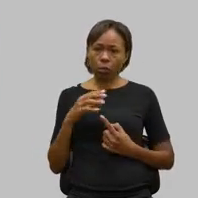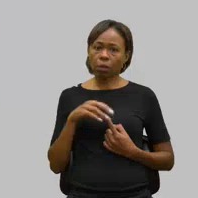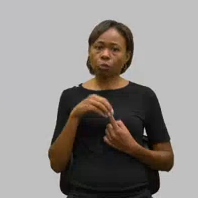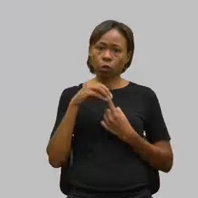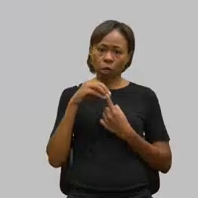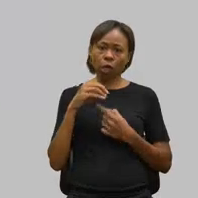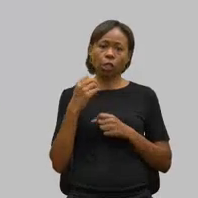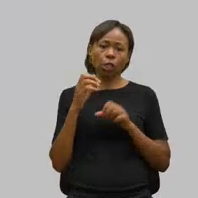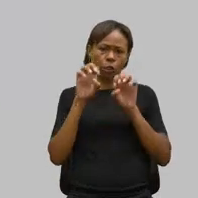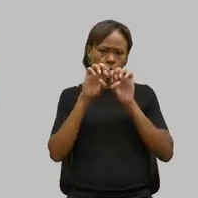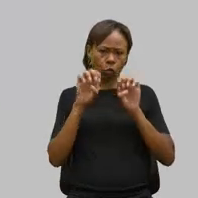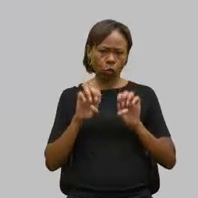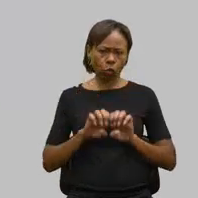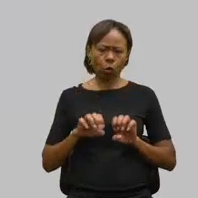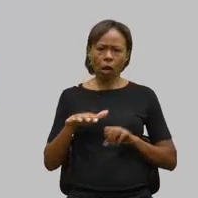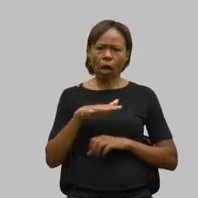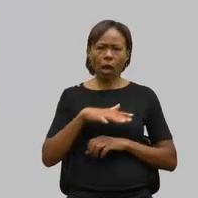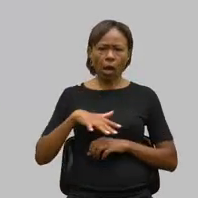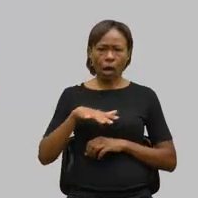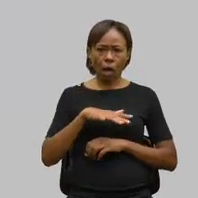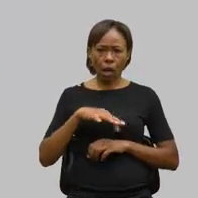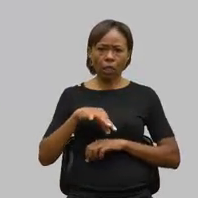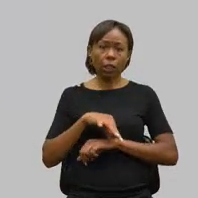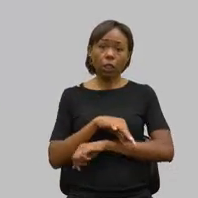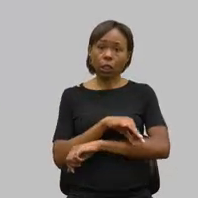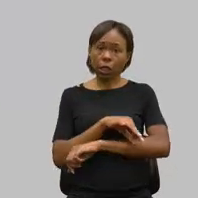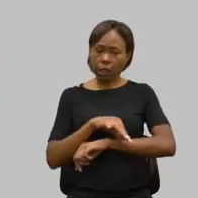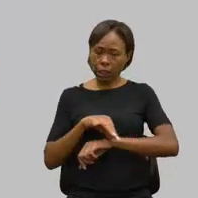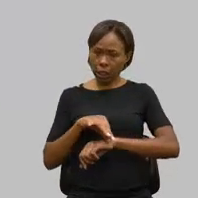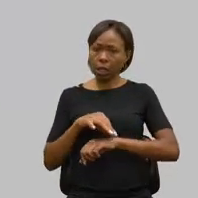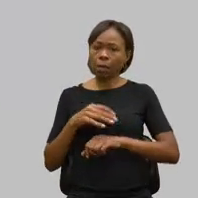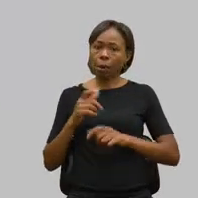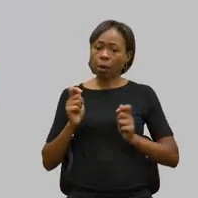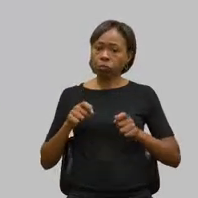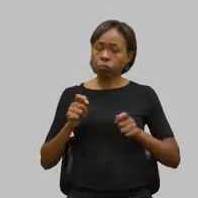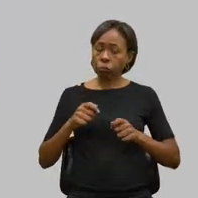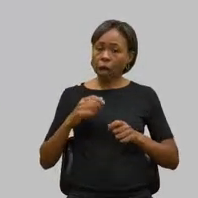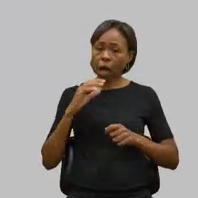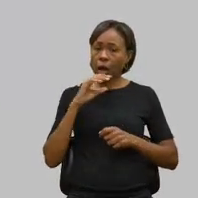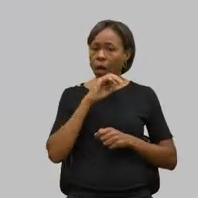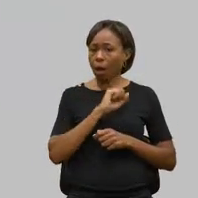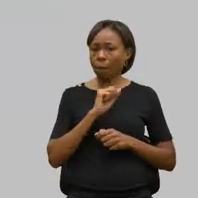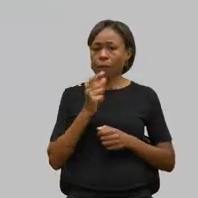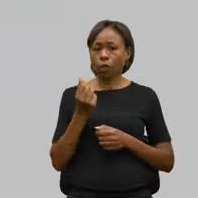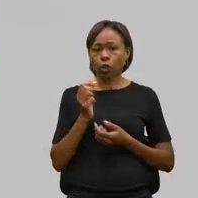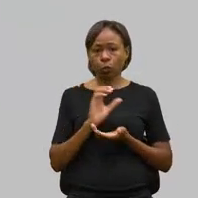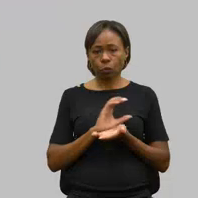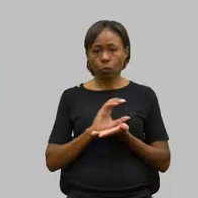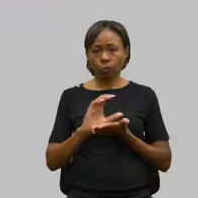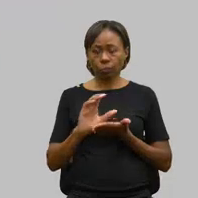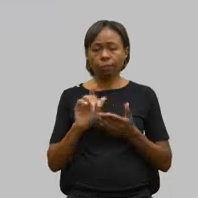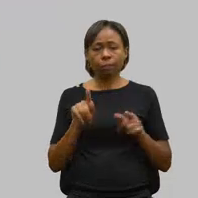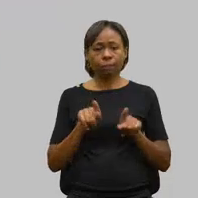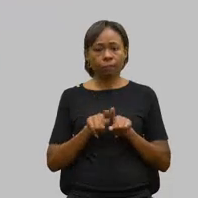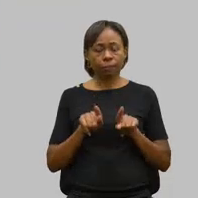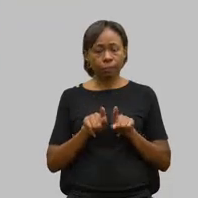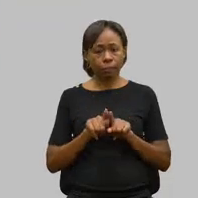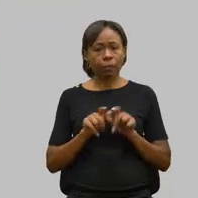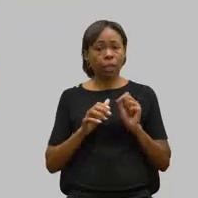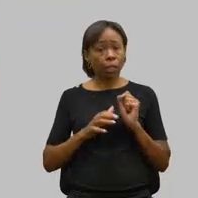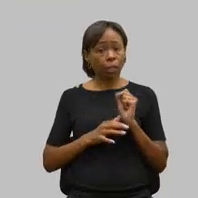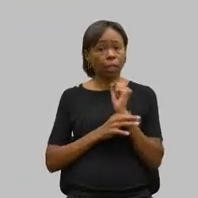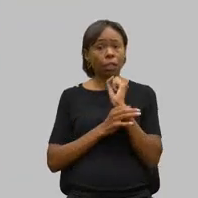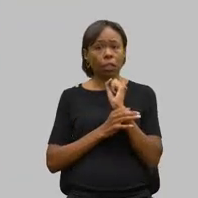área de engenharia para conseguir dar uma agilidade maior, principalmente na liberação do recurso, mas também a gente garantir no